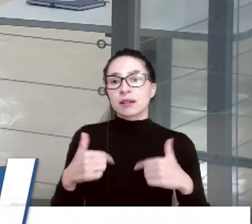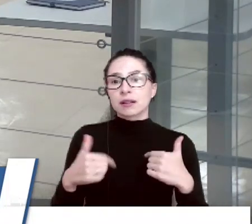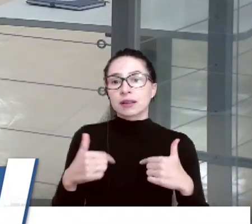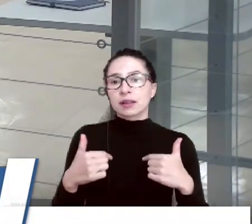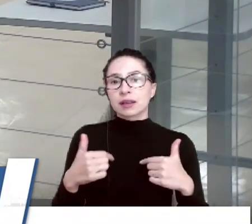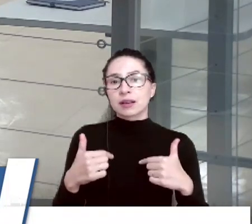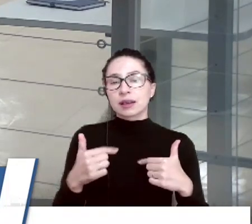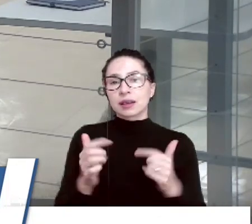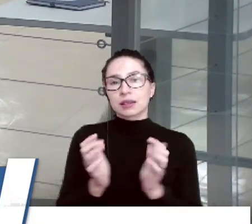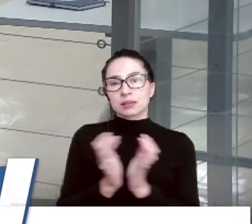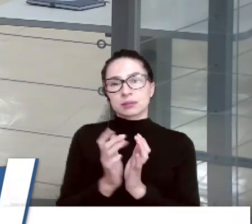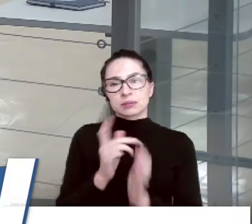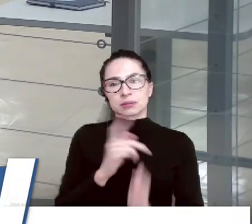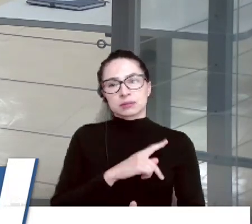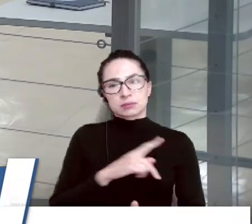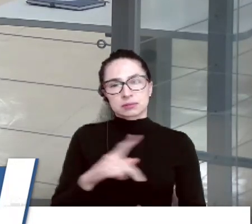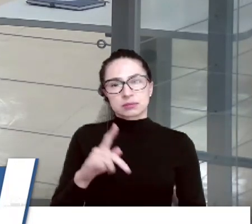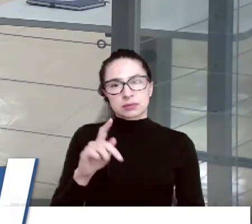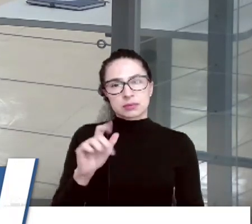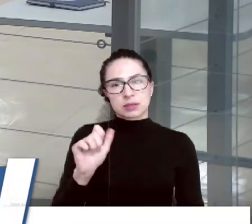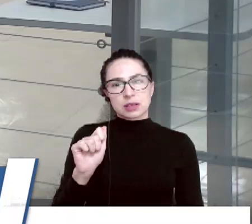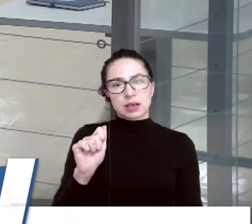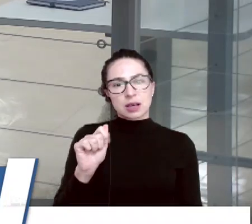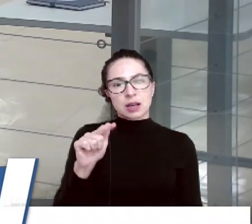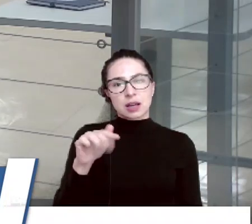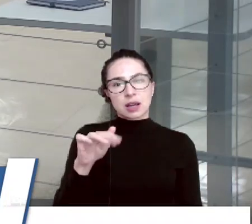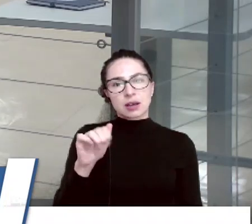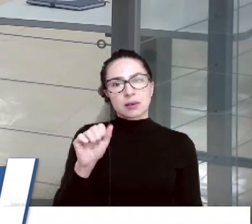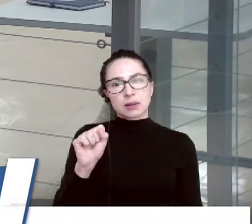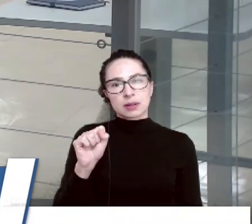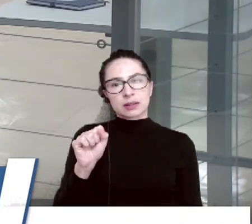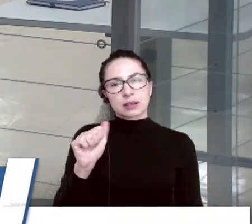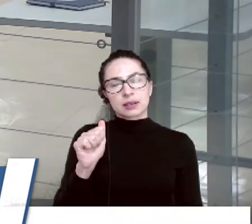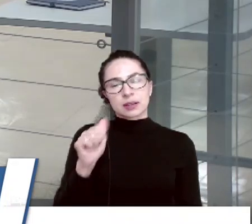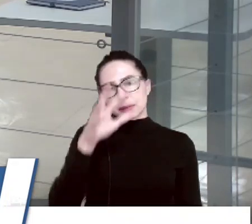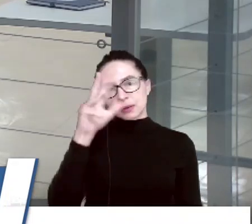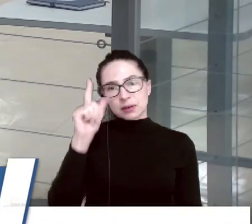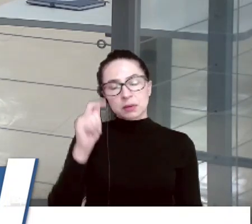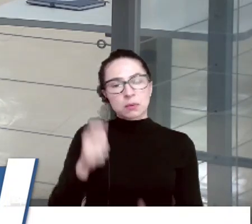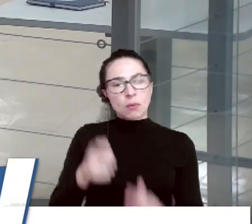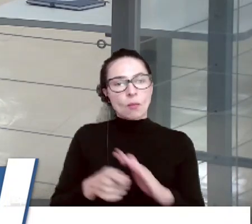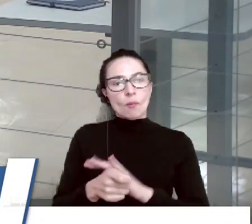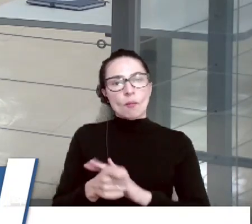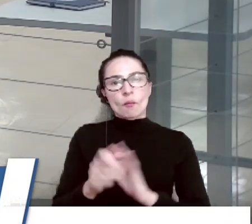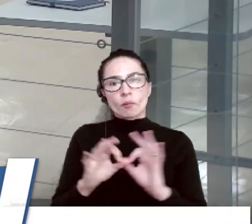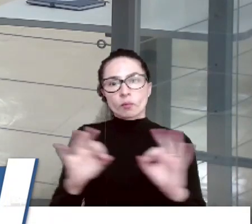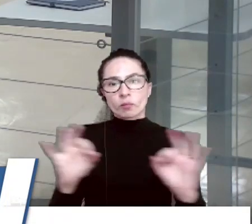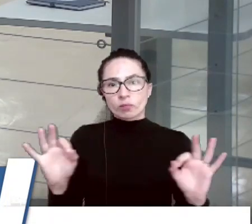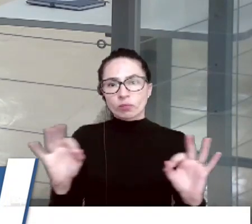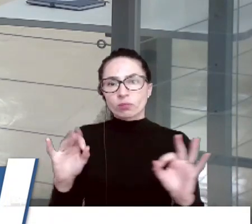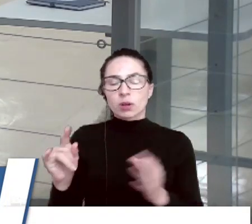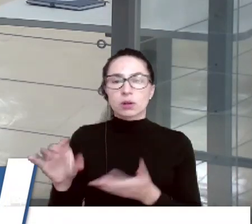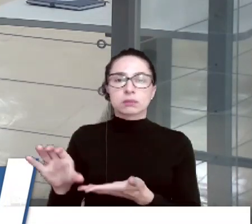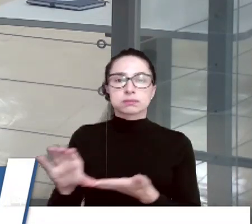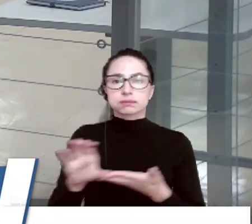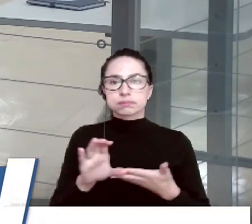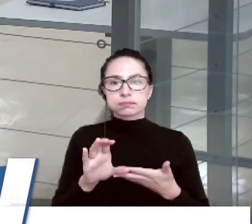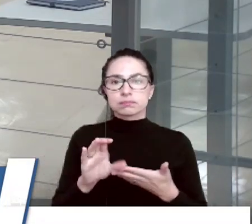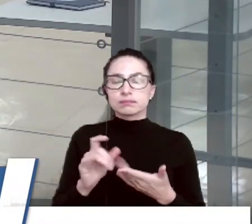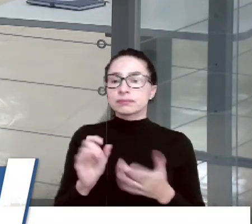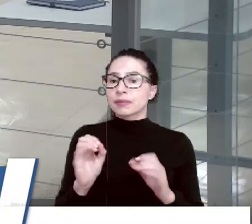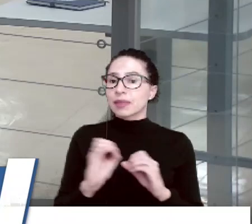fui presidir a empresa Águas do Amazonas, eles não investiam nada do lucro que tinham,